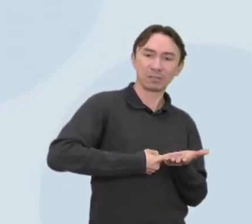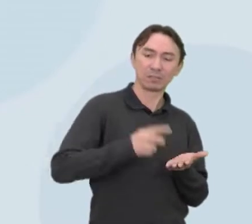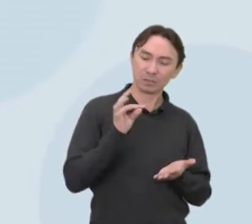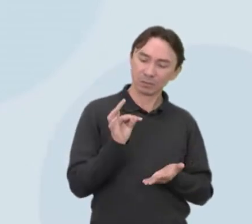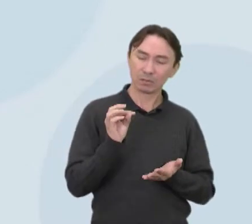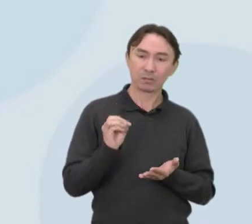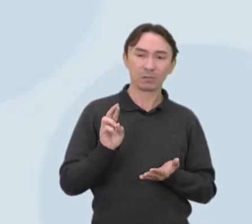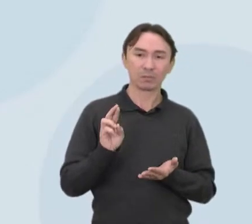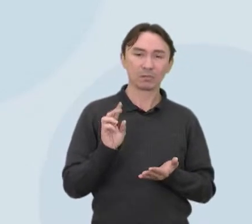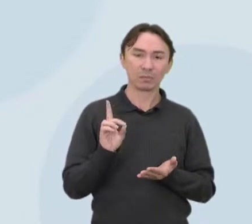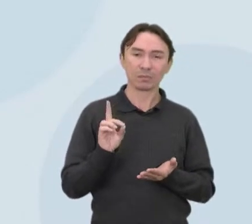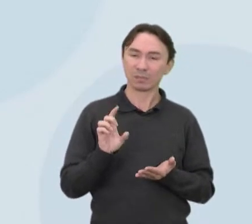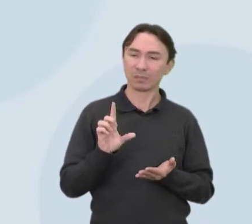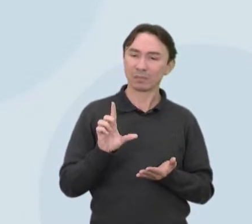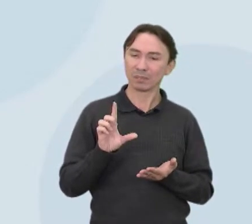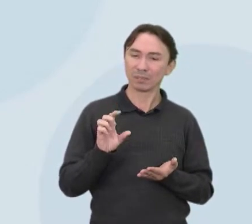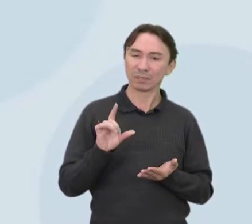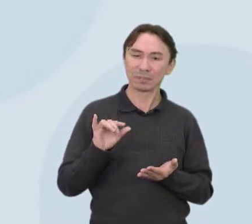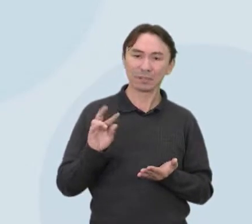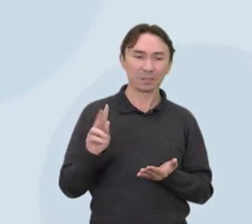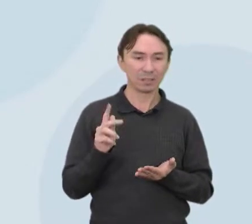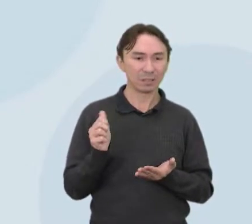século XVI.